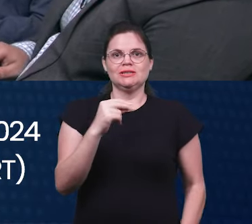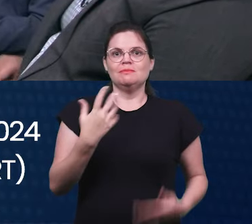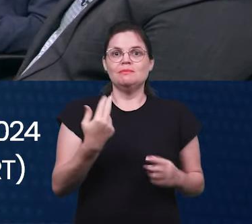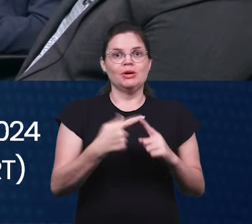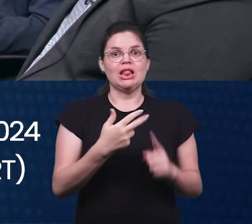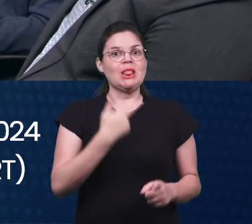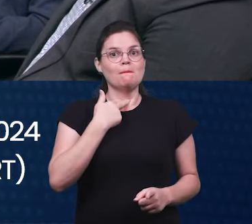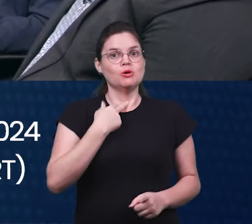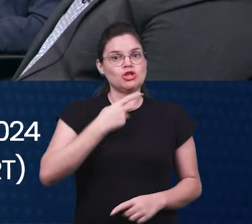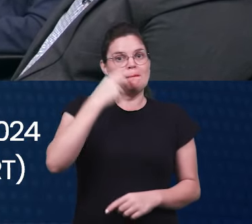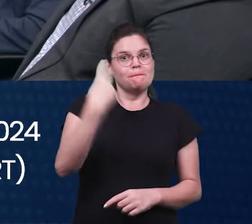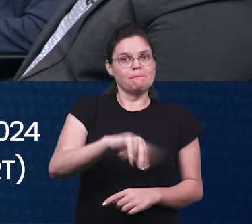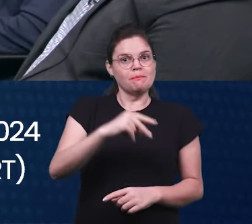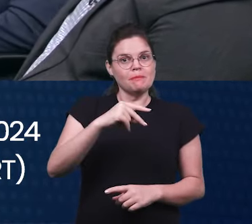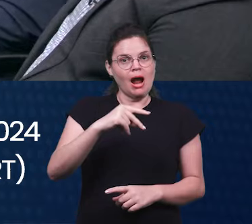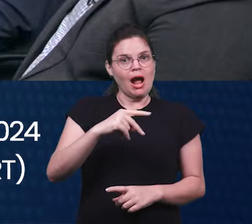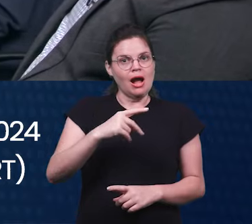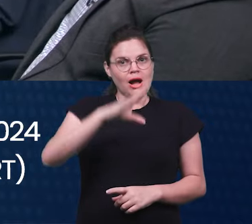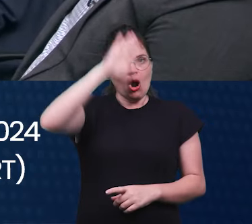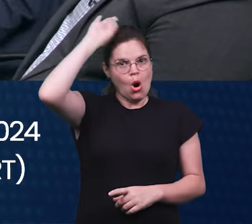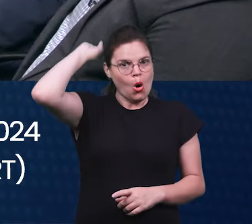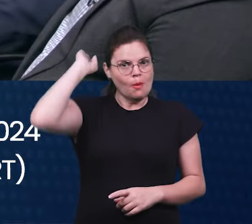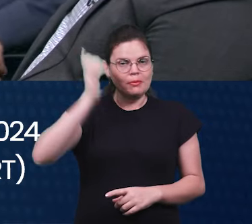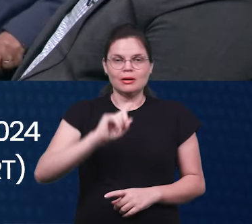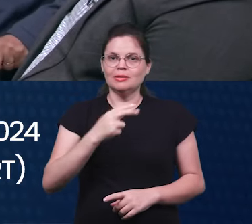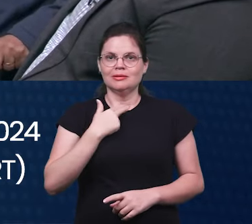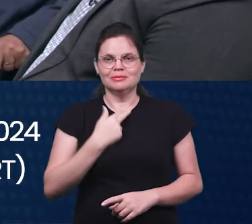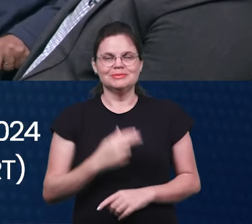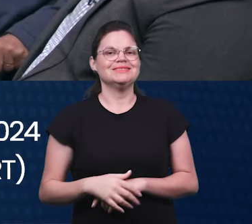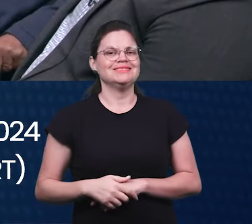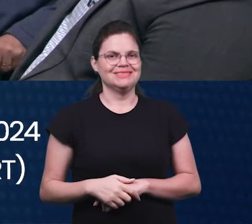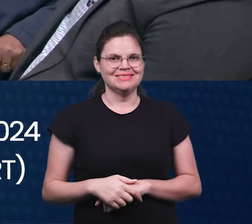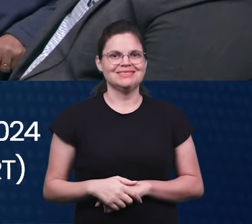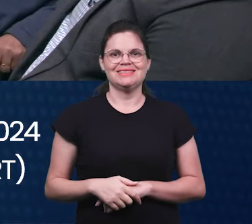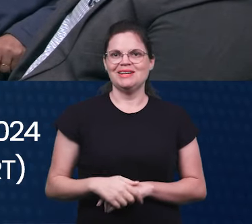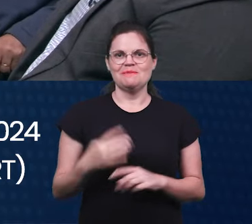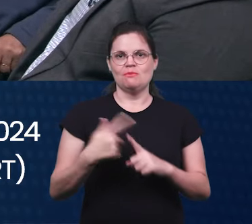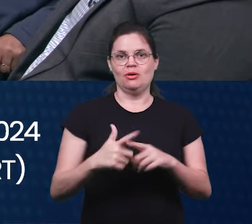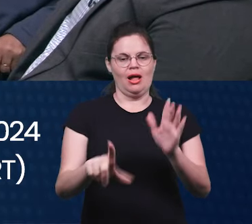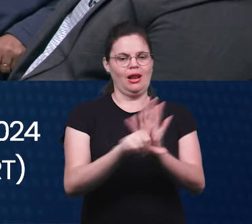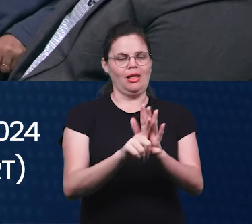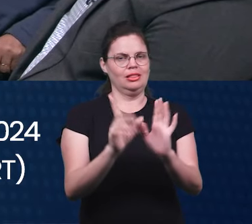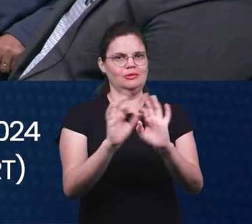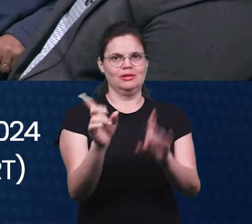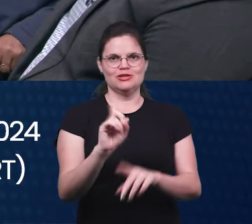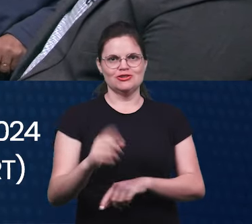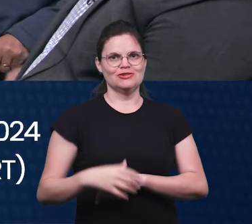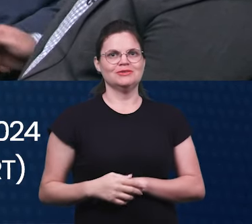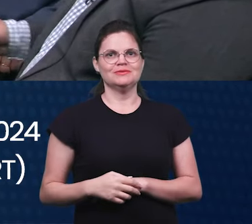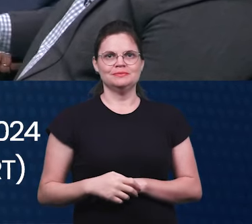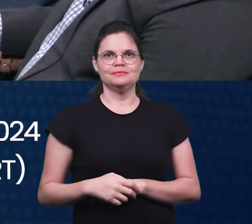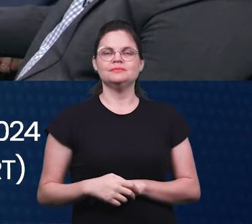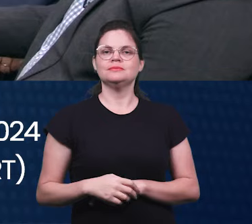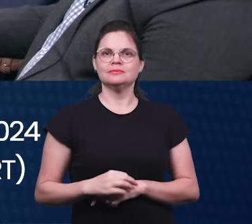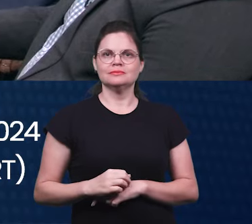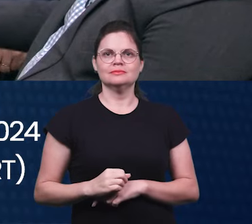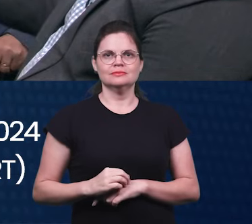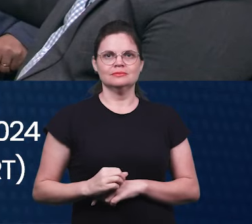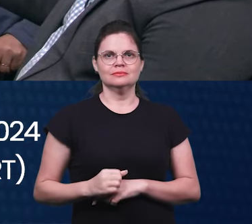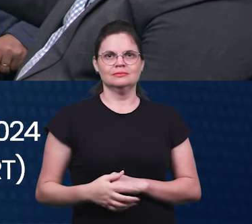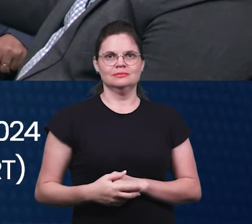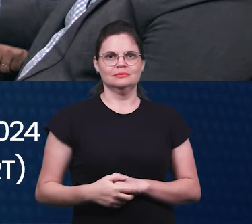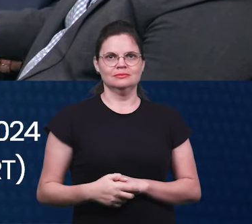romano isso, né? E agora, Isso. o negócio ficou difícil. Sem ouvir, sem nada. Era ilegal, né? E Paulo fez questão de fazer valer.